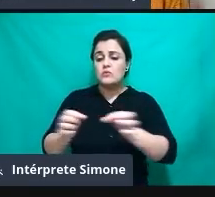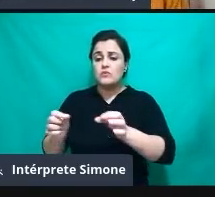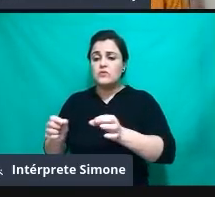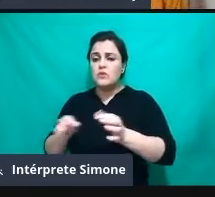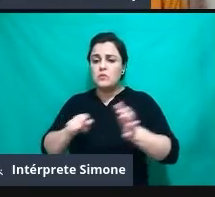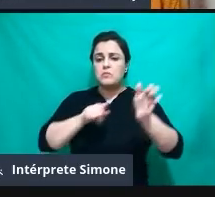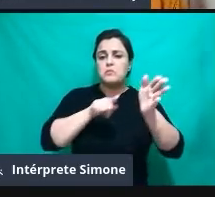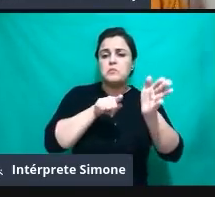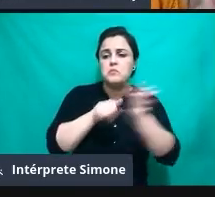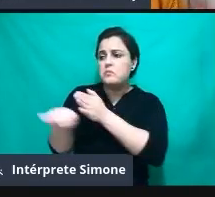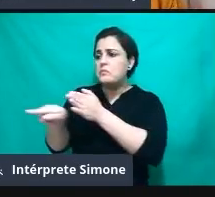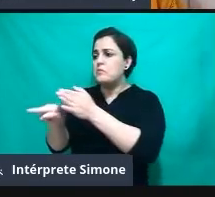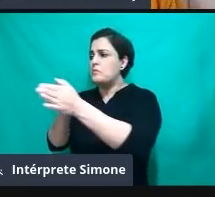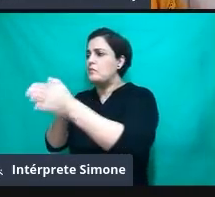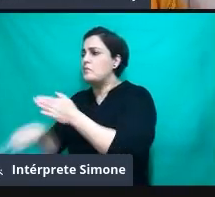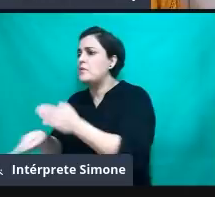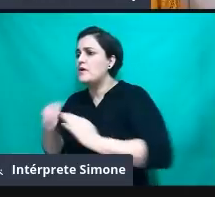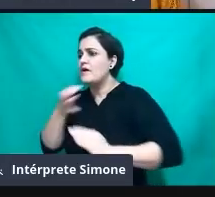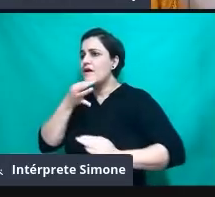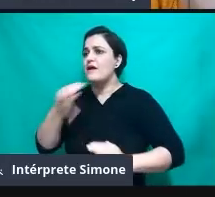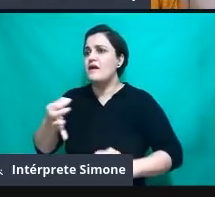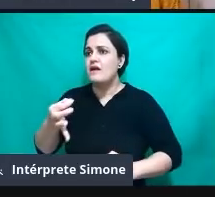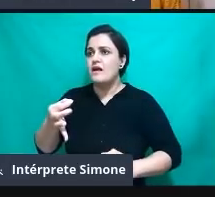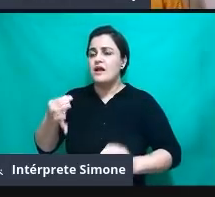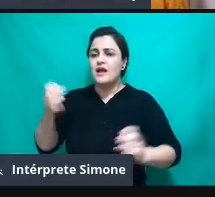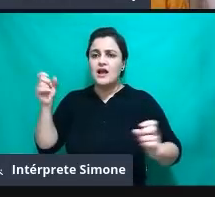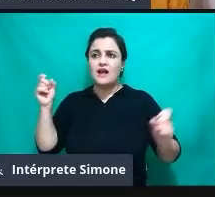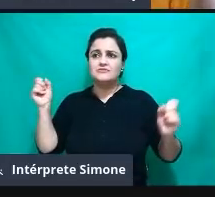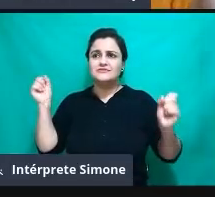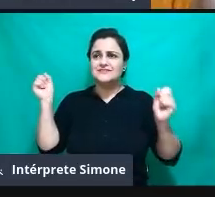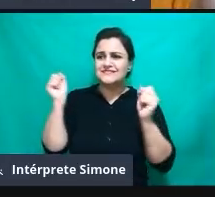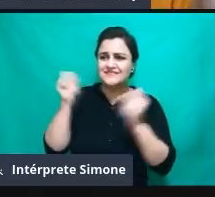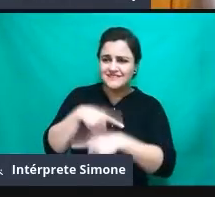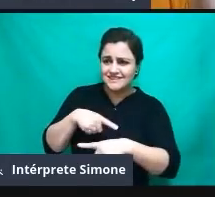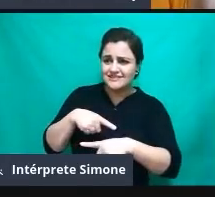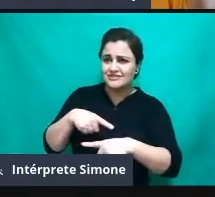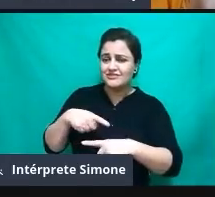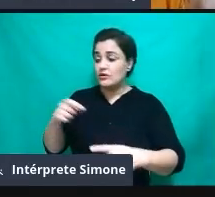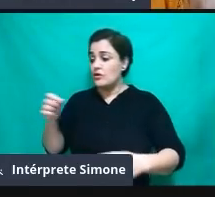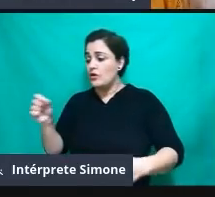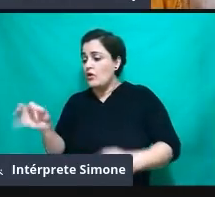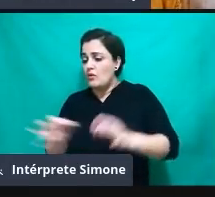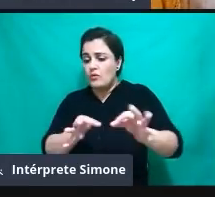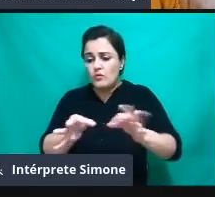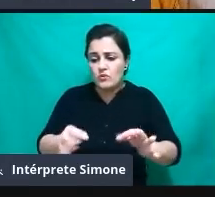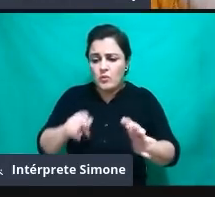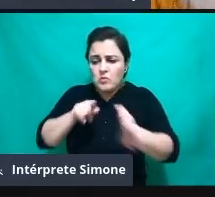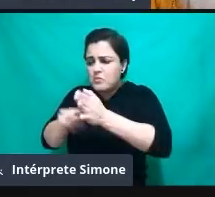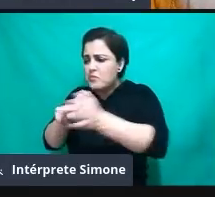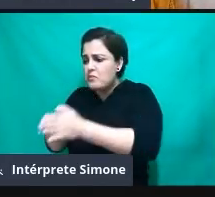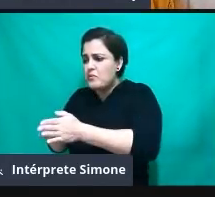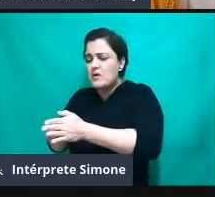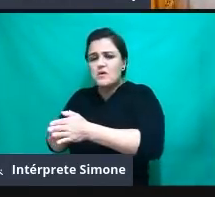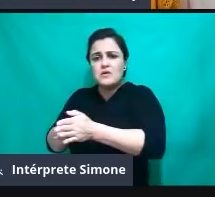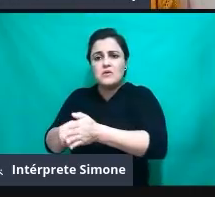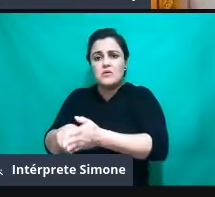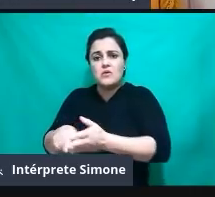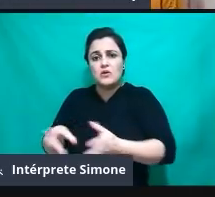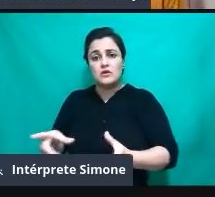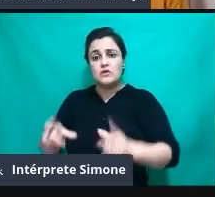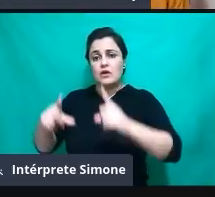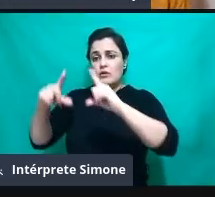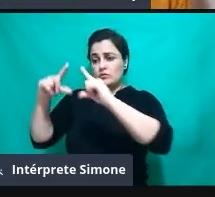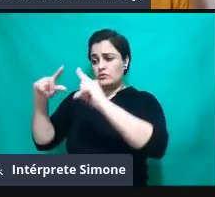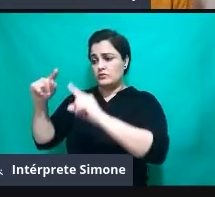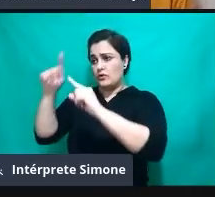vou mostrar para ele que eu tenho um quadrado vermelho, e um triângulo, um